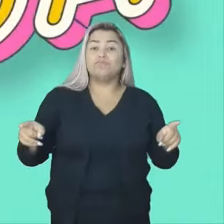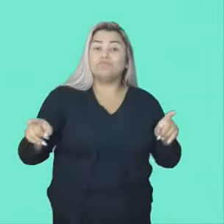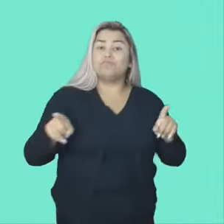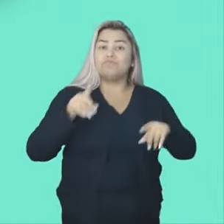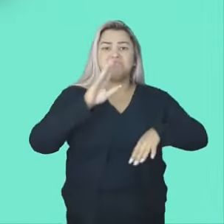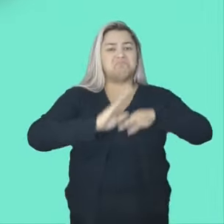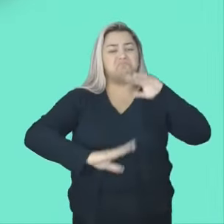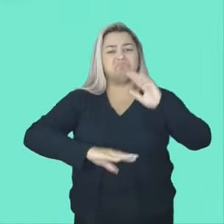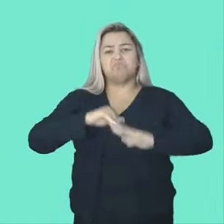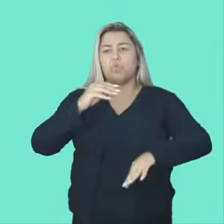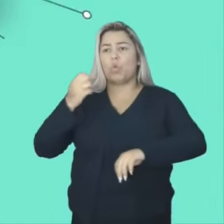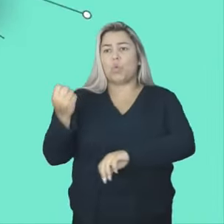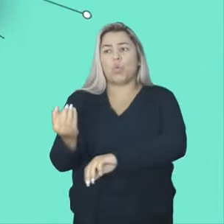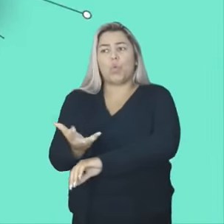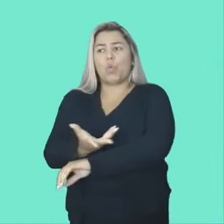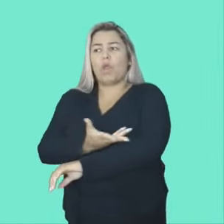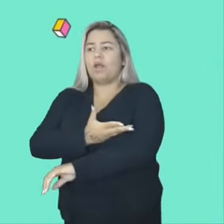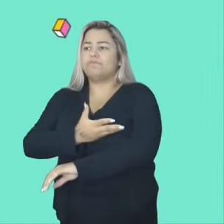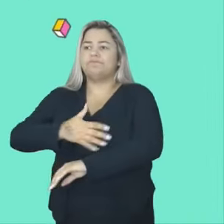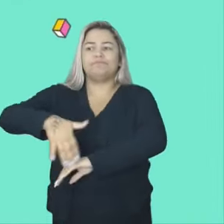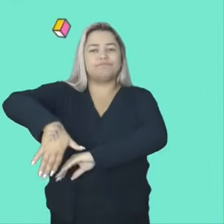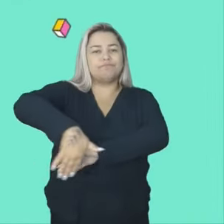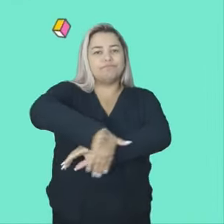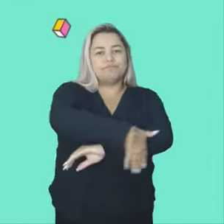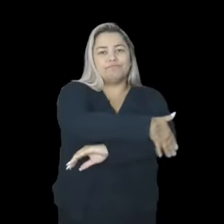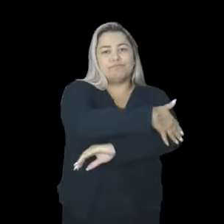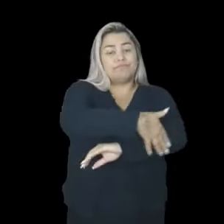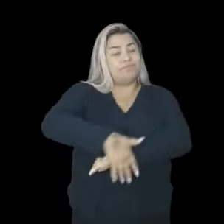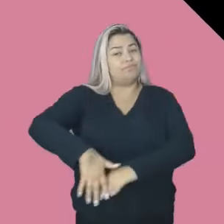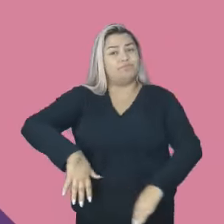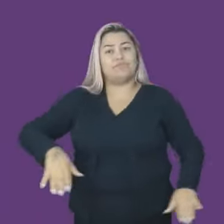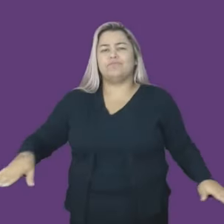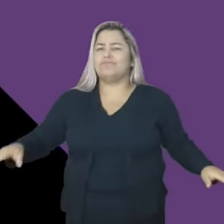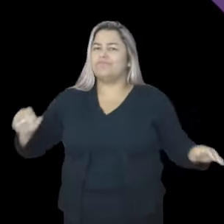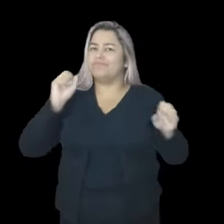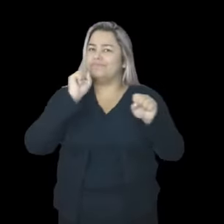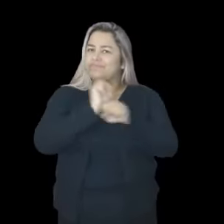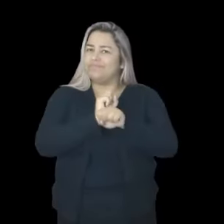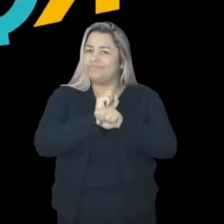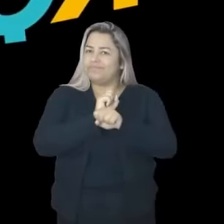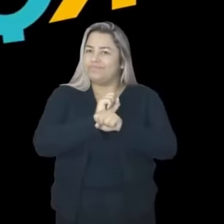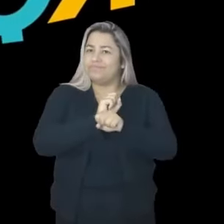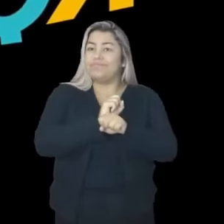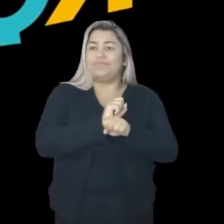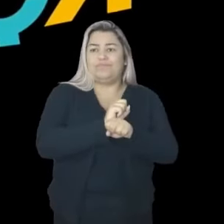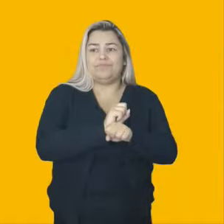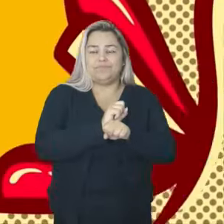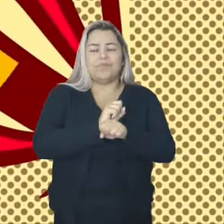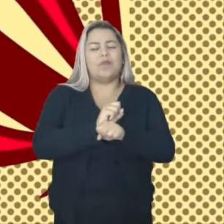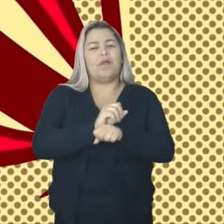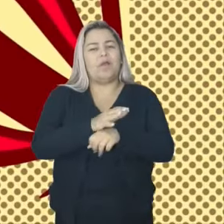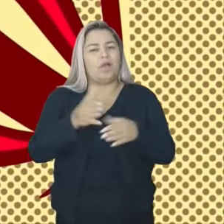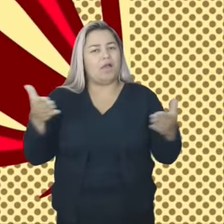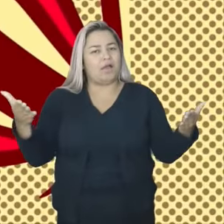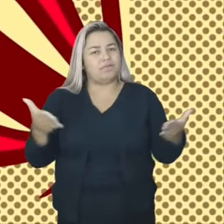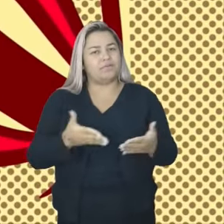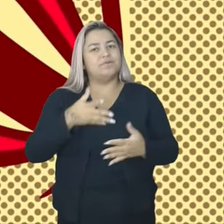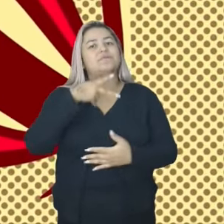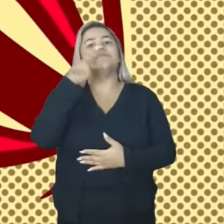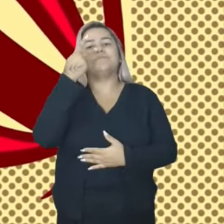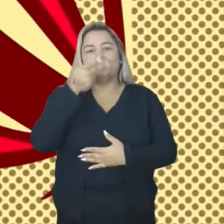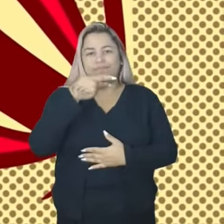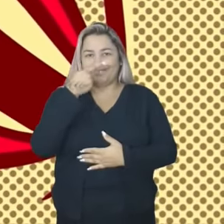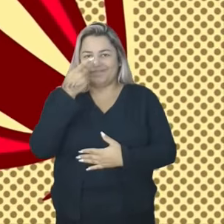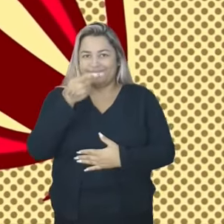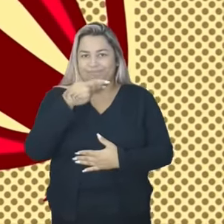Seja em casa, no campo, na rua ou na praça. Chega de mordaça,